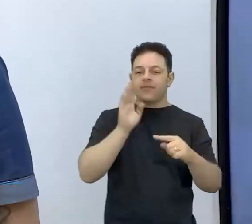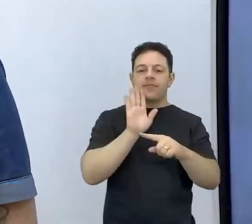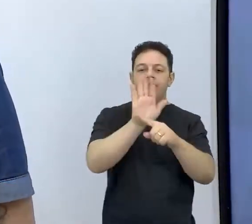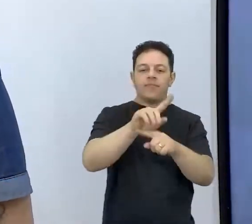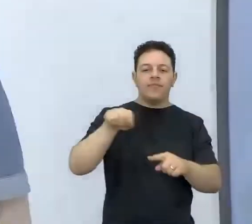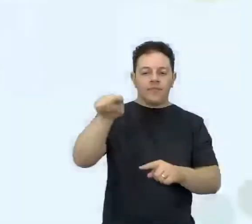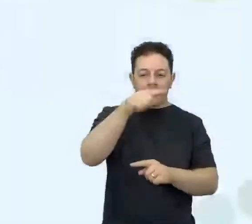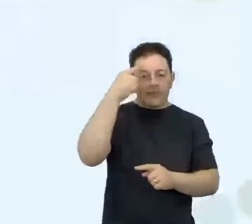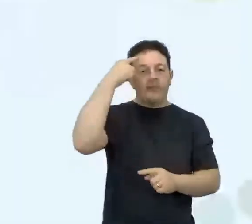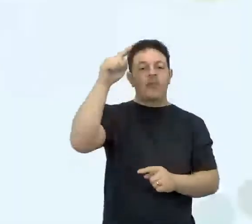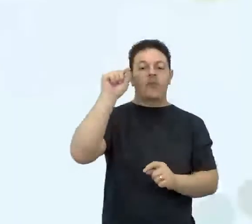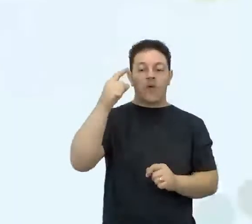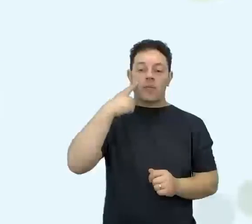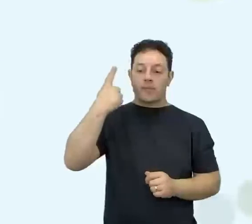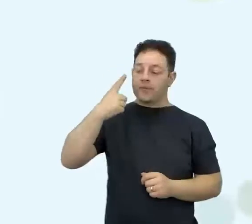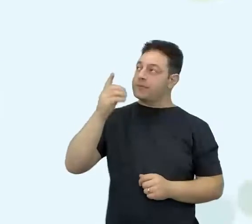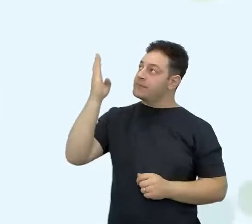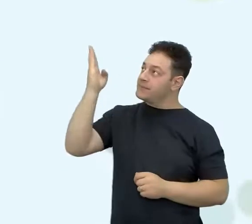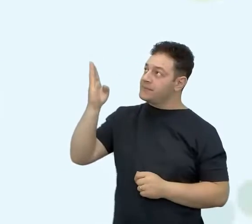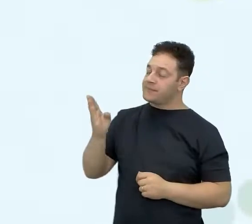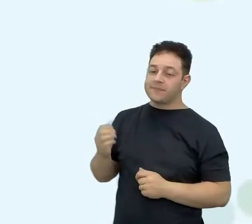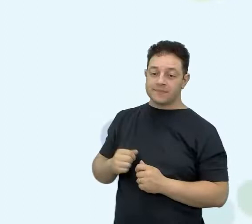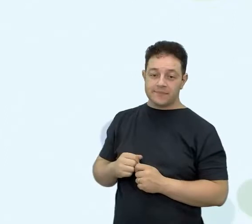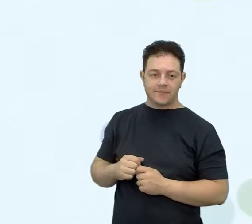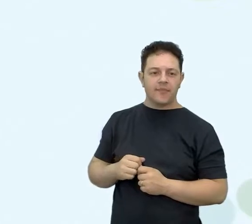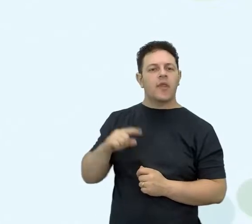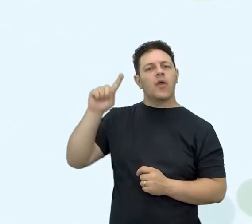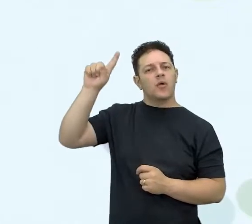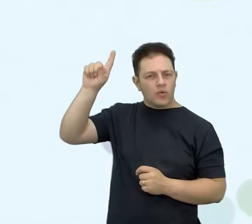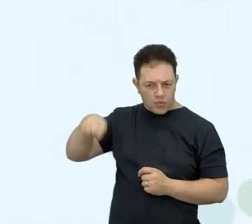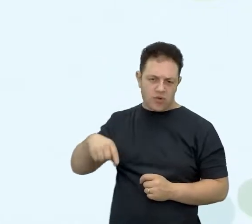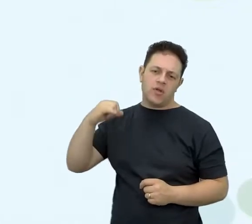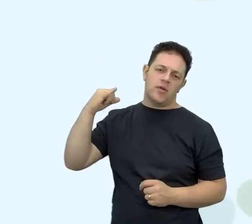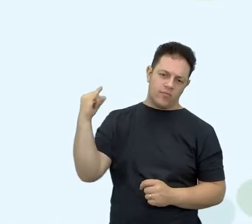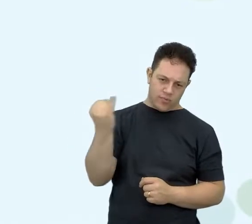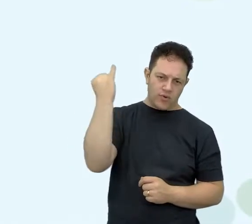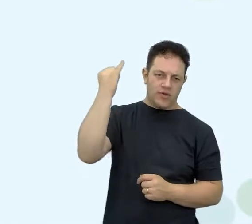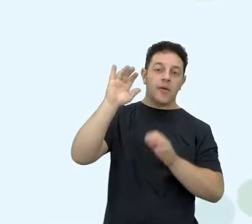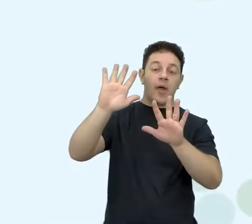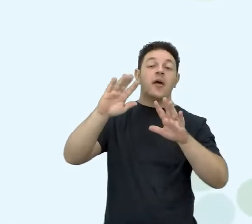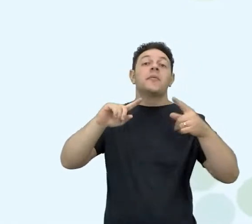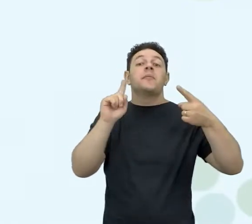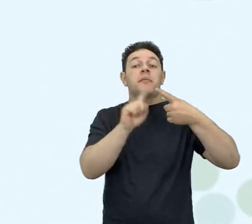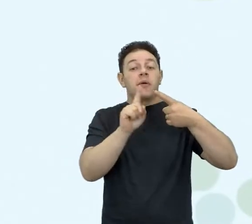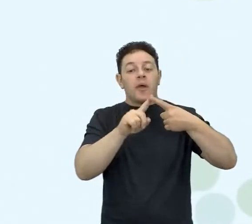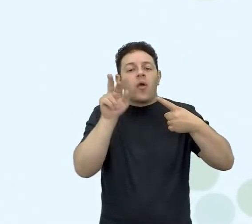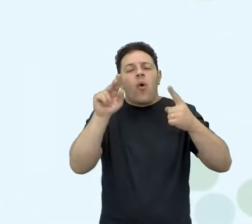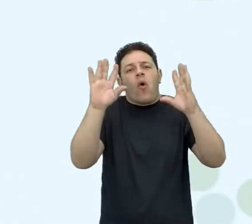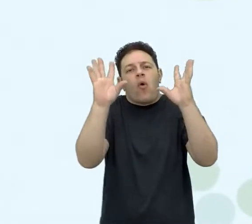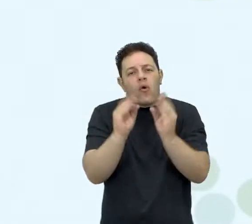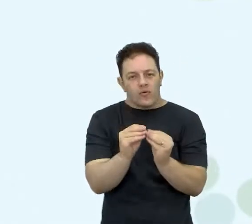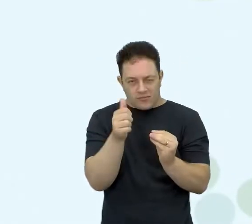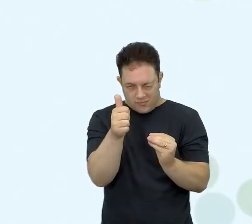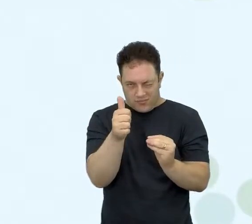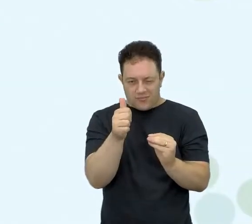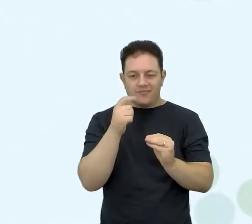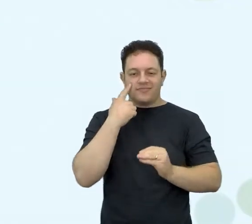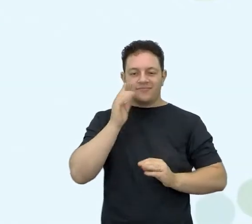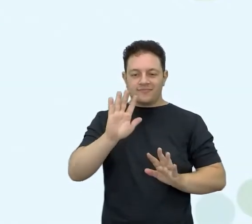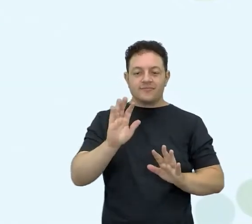o primeiro, tá bom? Como eu disse, todos são importantes, mas o primeiro ele faz meio que um resumo aí, ok?